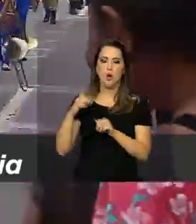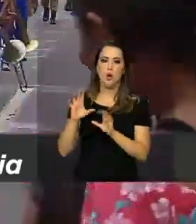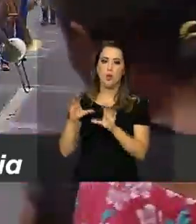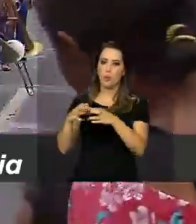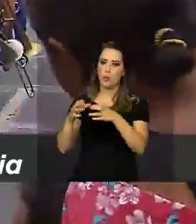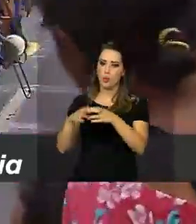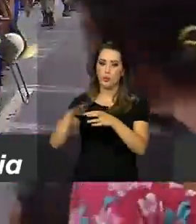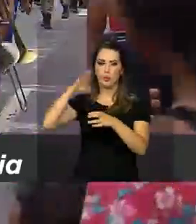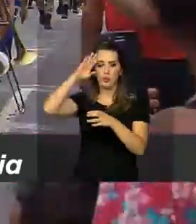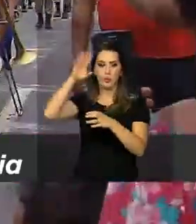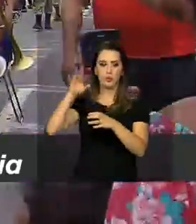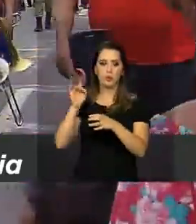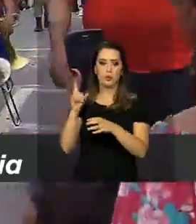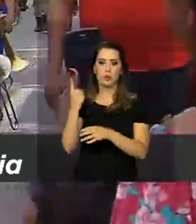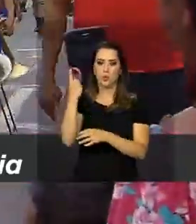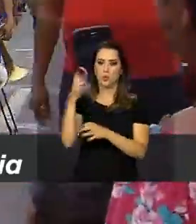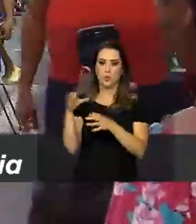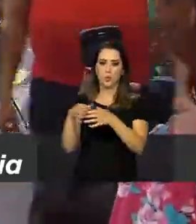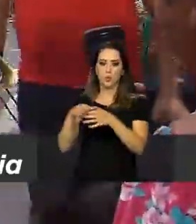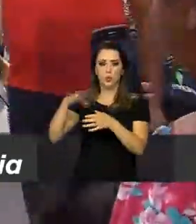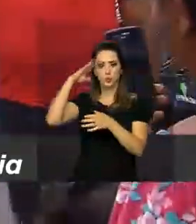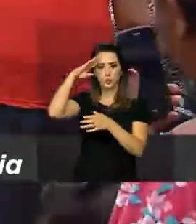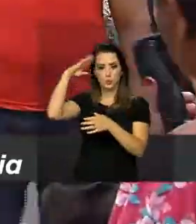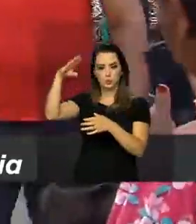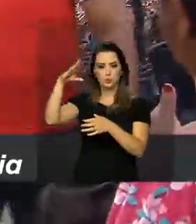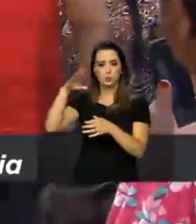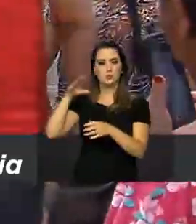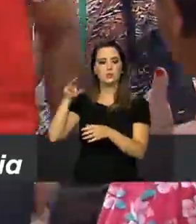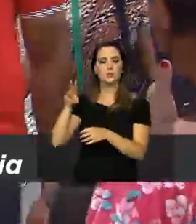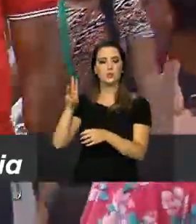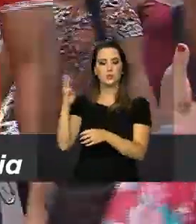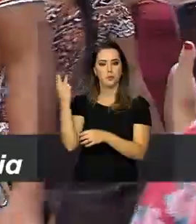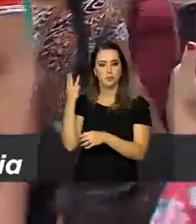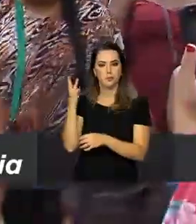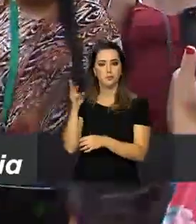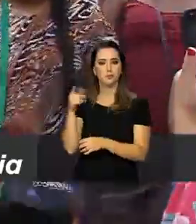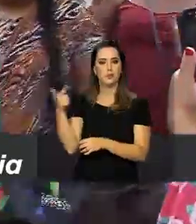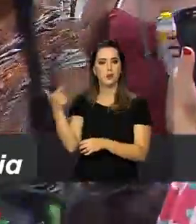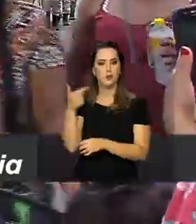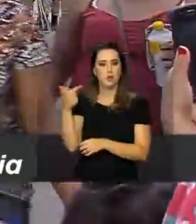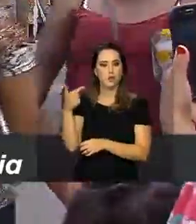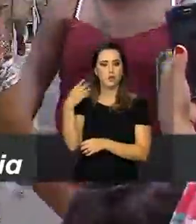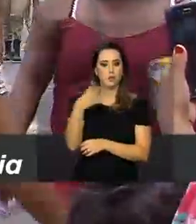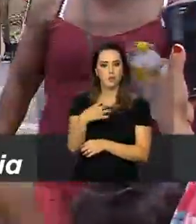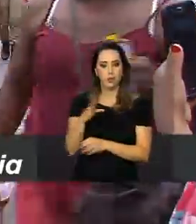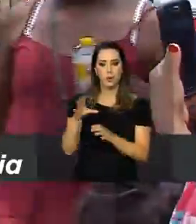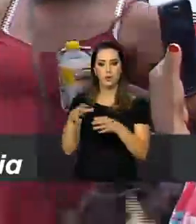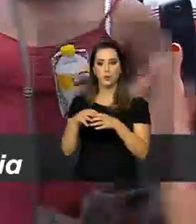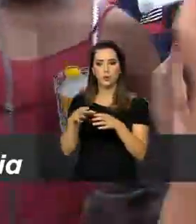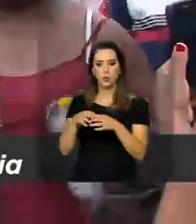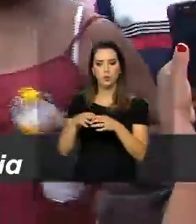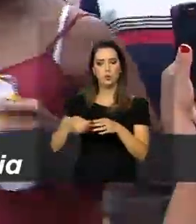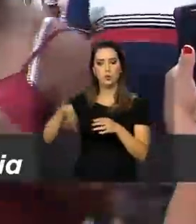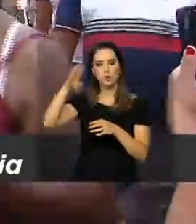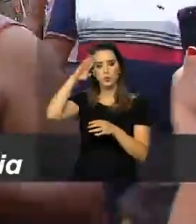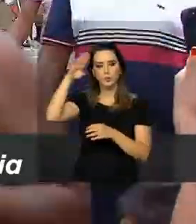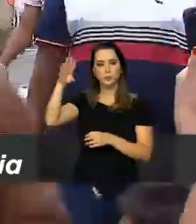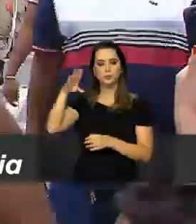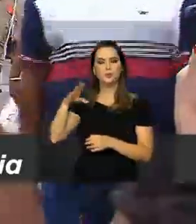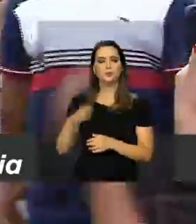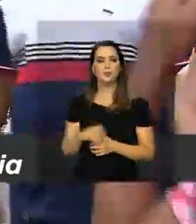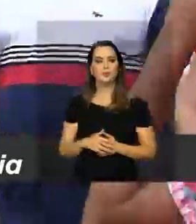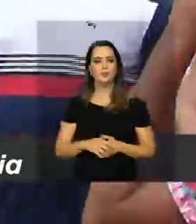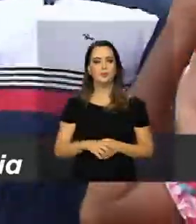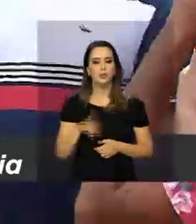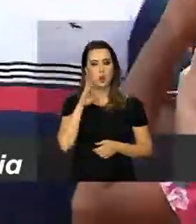de unidade militar, apenas uma unidade militar em São Luís, que é o 24º Batalhão de Infantaria Leve. E